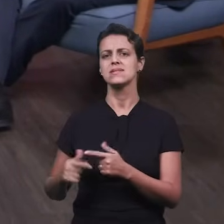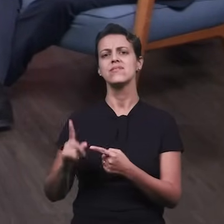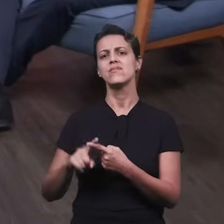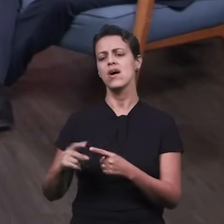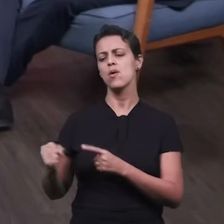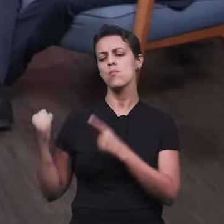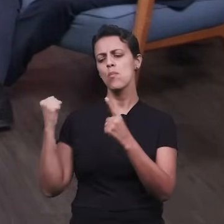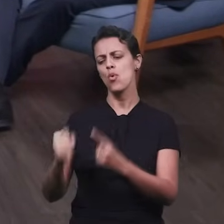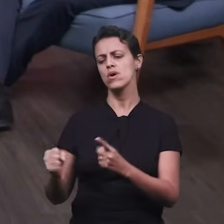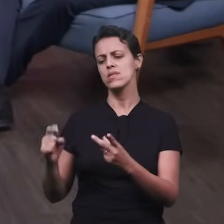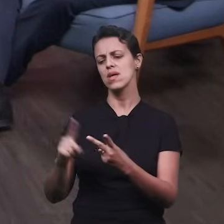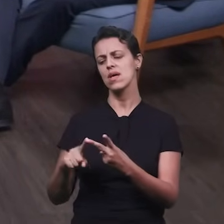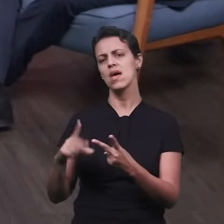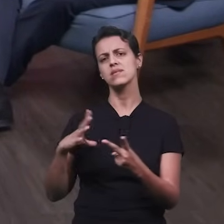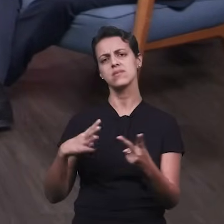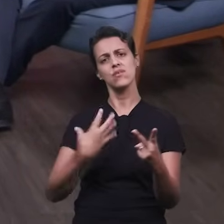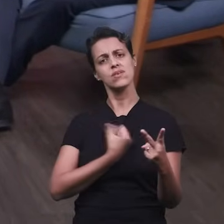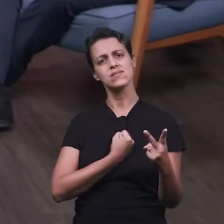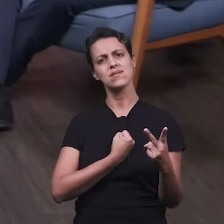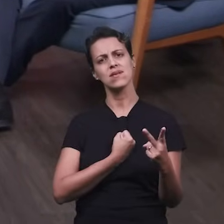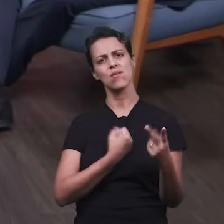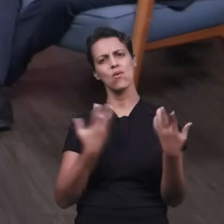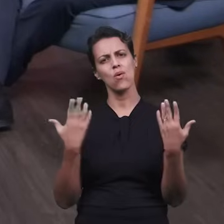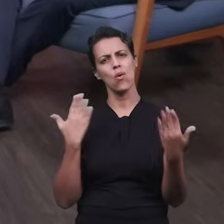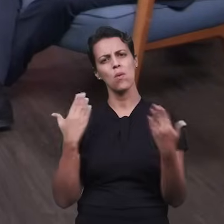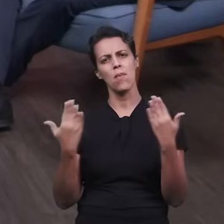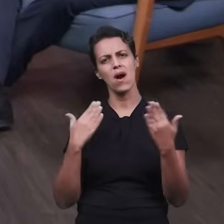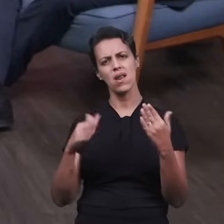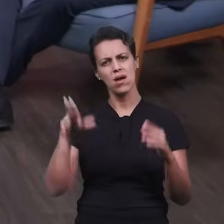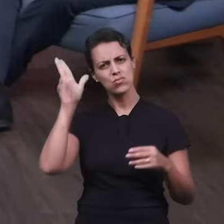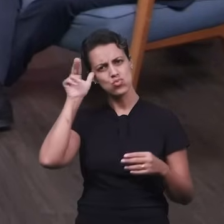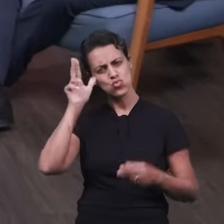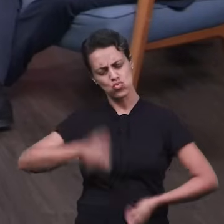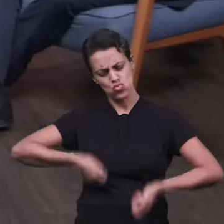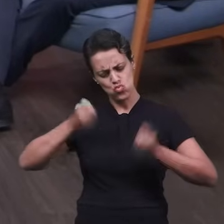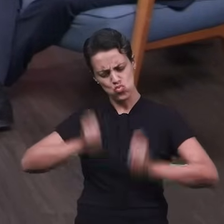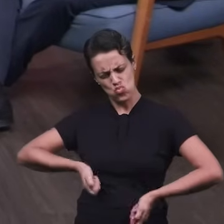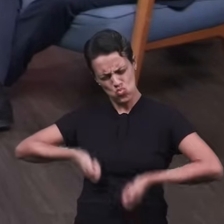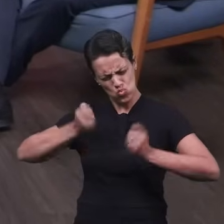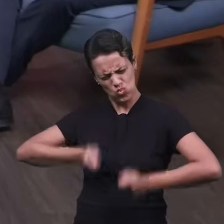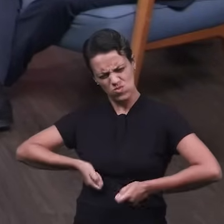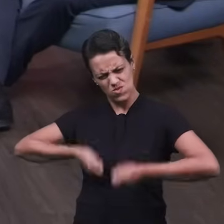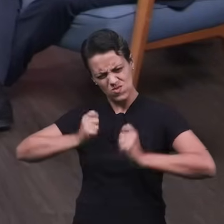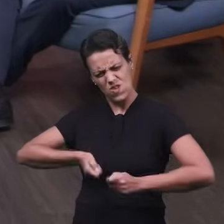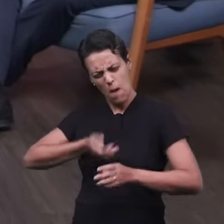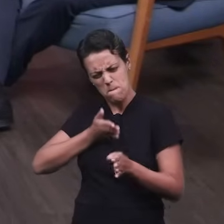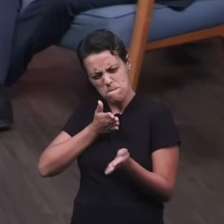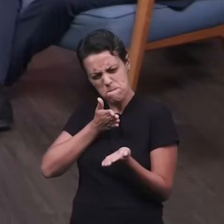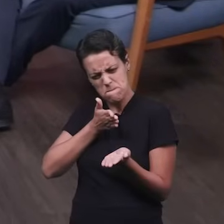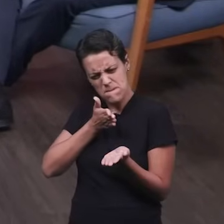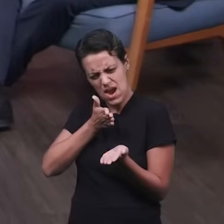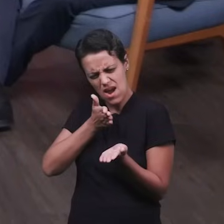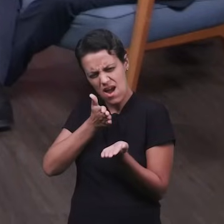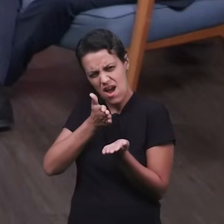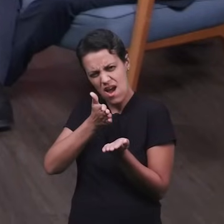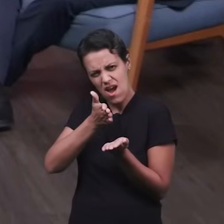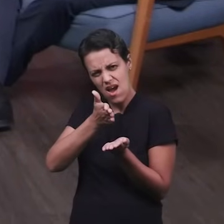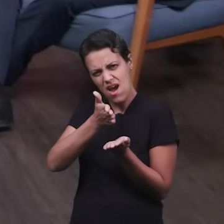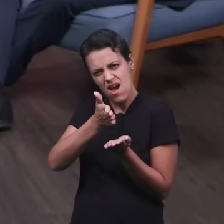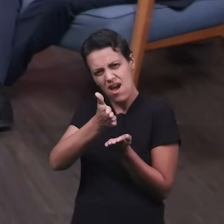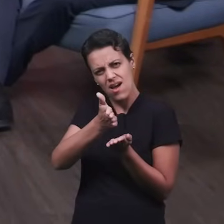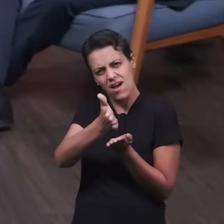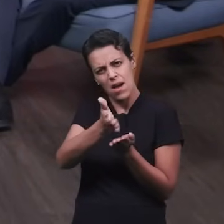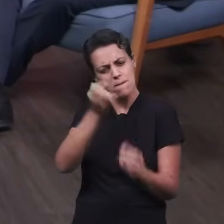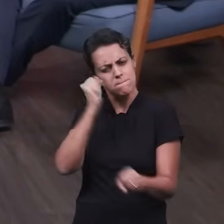né, o poder, ela enfrentou como as éguas de Faraó, né? Mesmo sangrando, chegou até aqui. Amém. O evangelho continua, nada detém